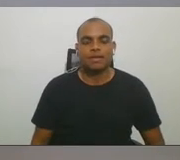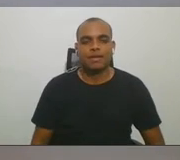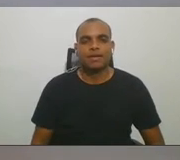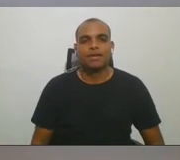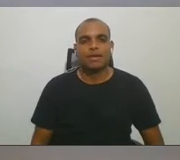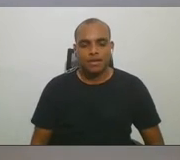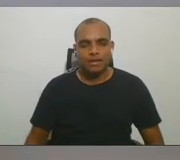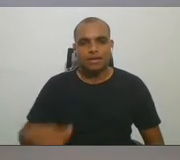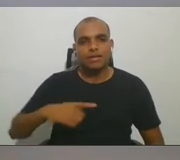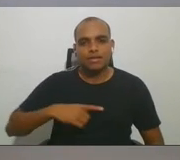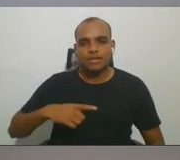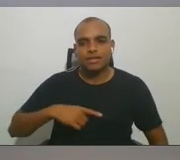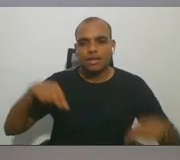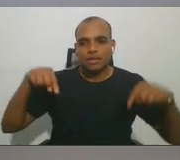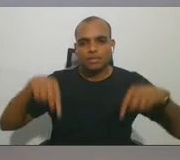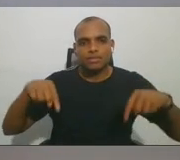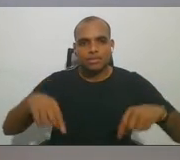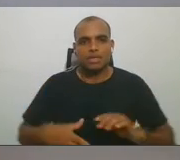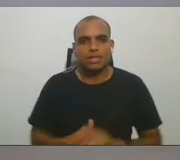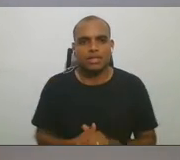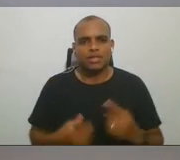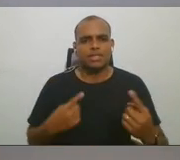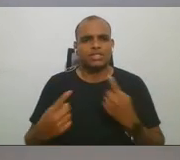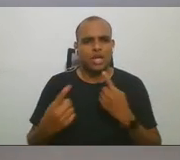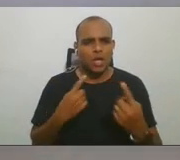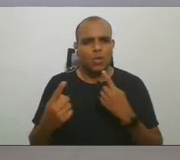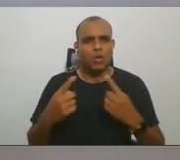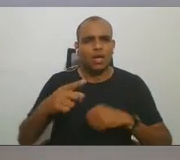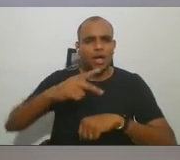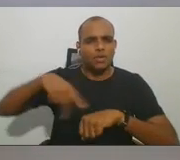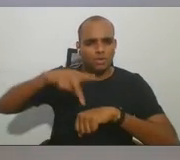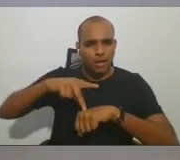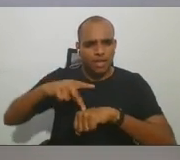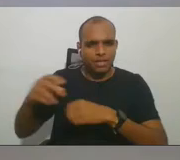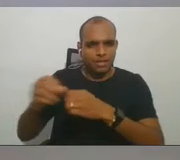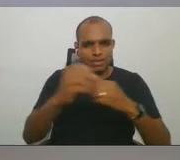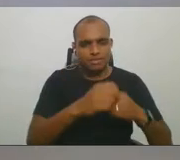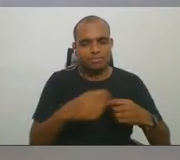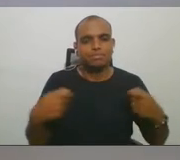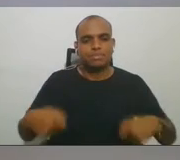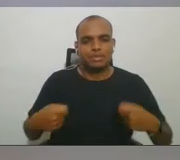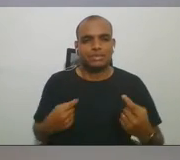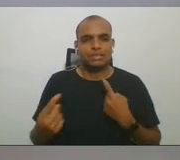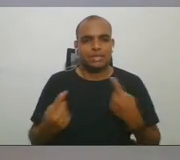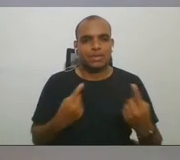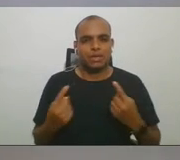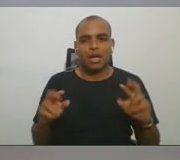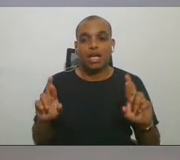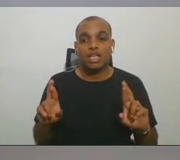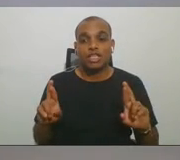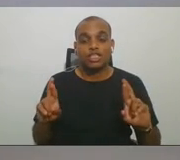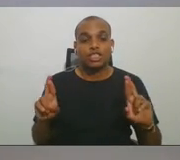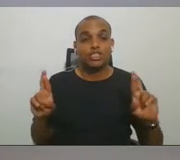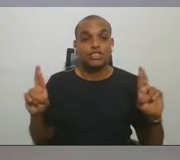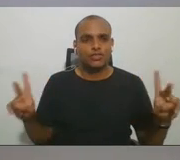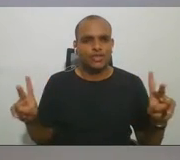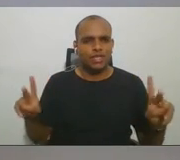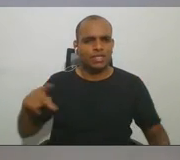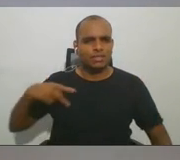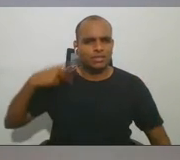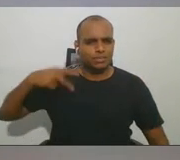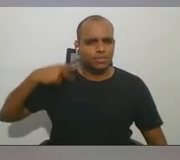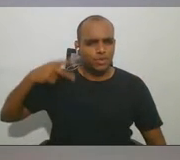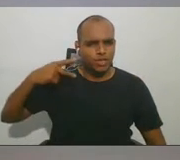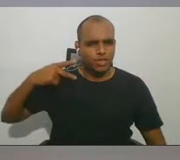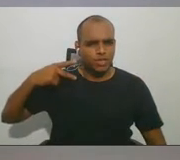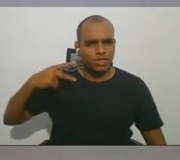Que é muito que dialogar entre os nossos países, né? E a diferença das políticas,